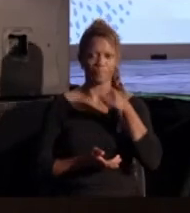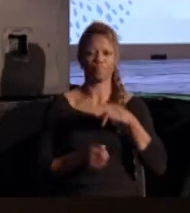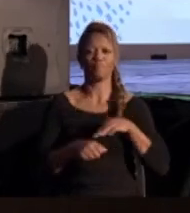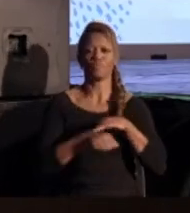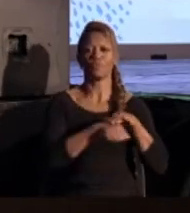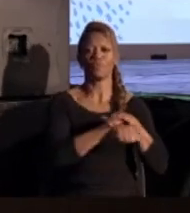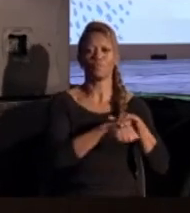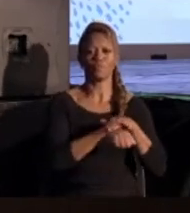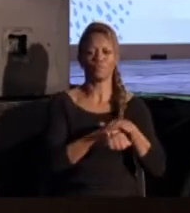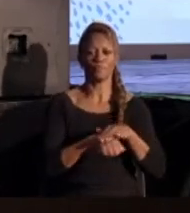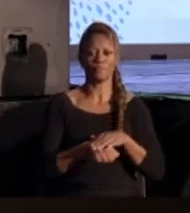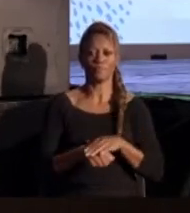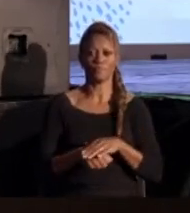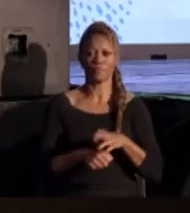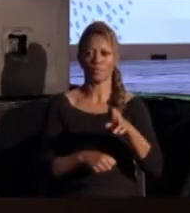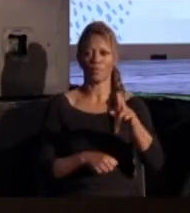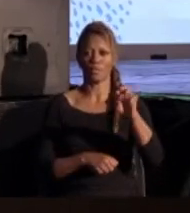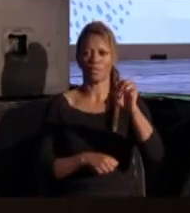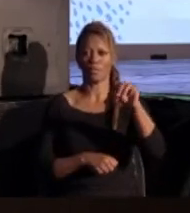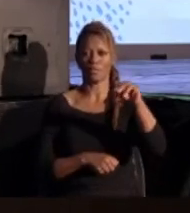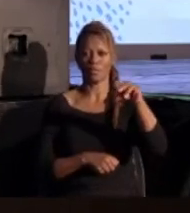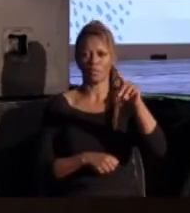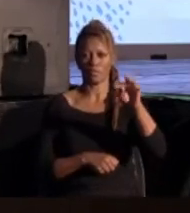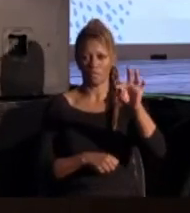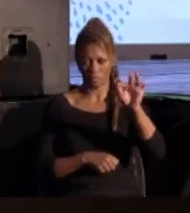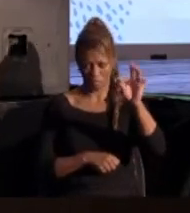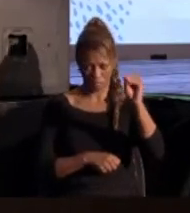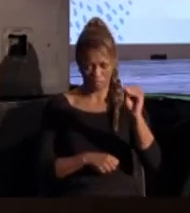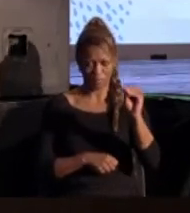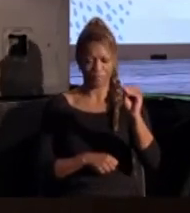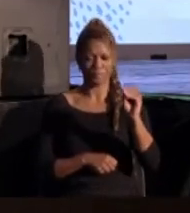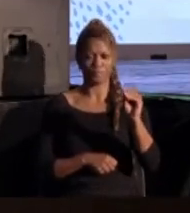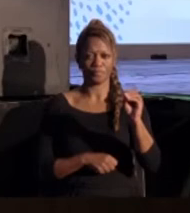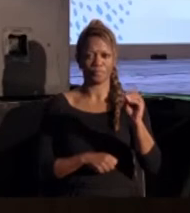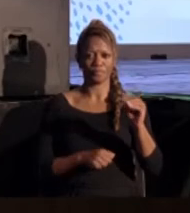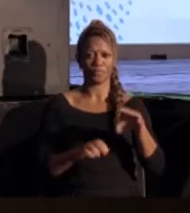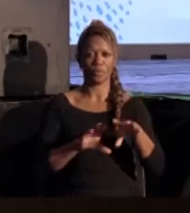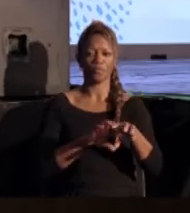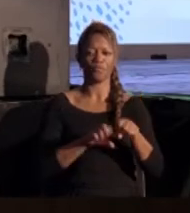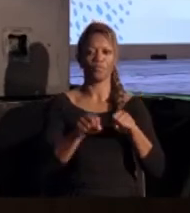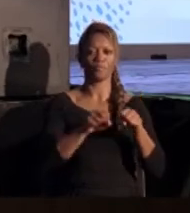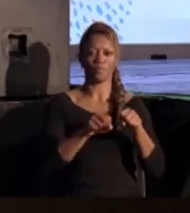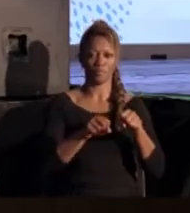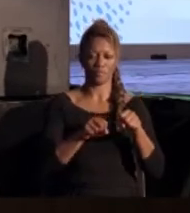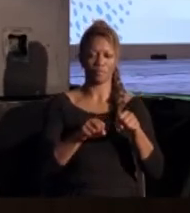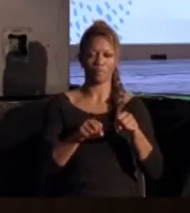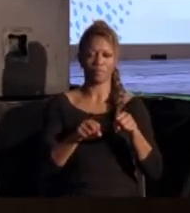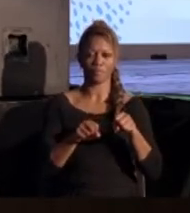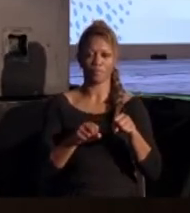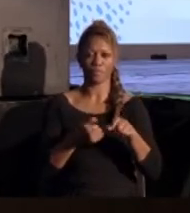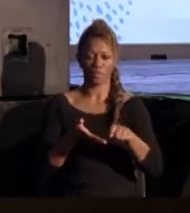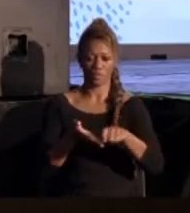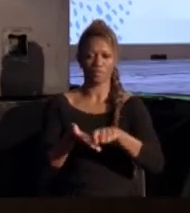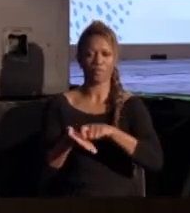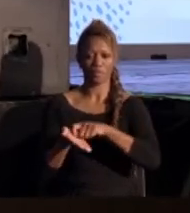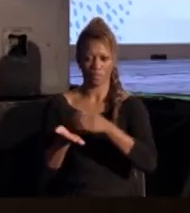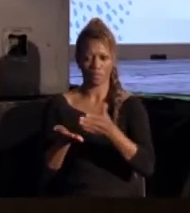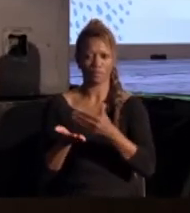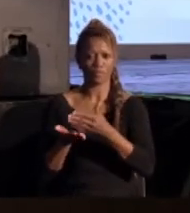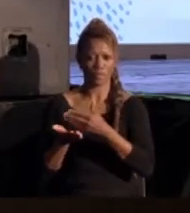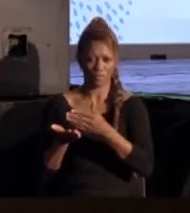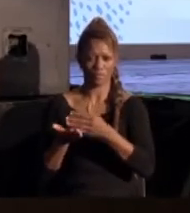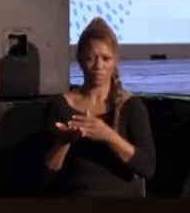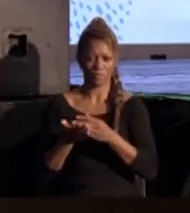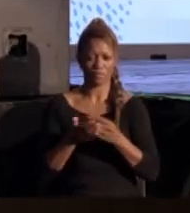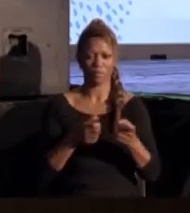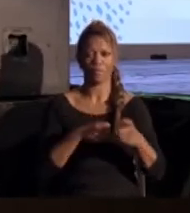Boca. Renato Nogueira, possui formação familiar griot, escritor, doutor em